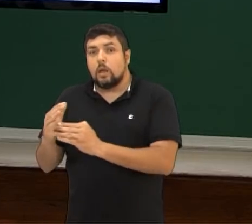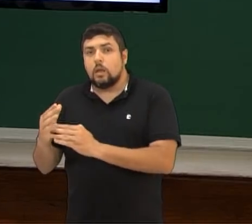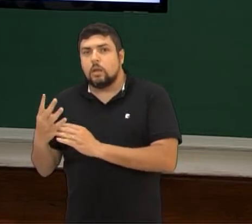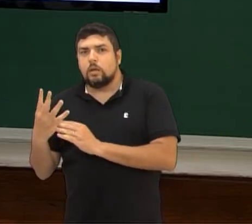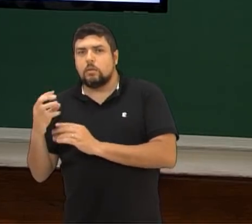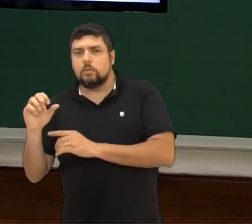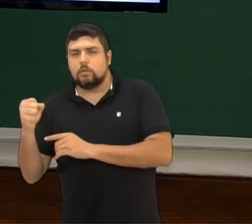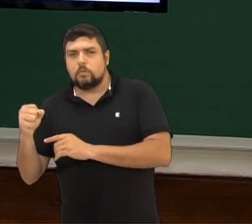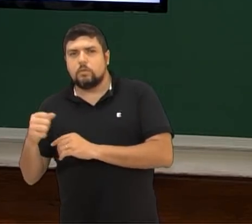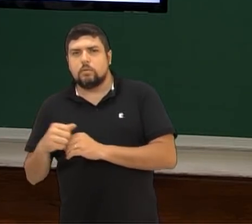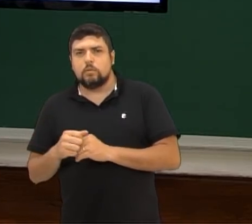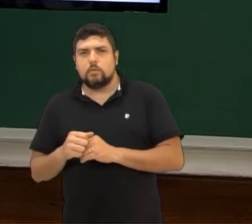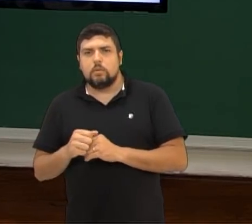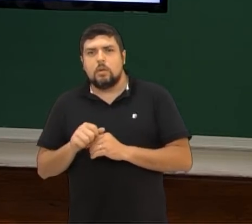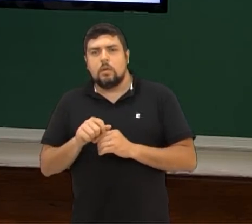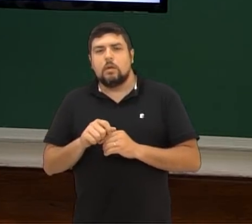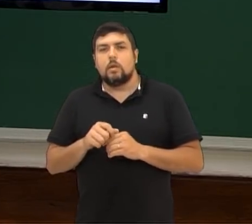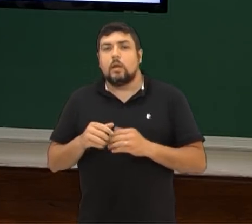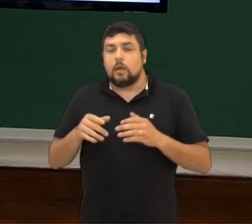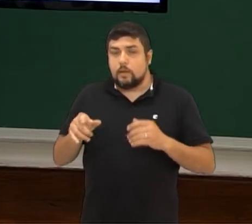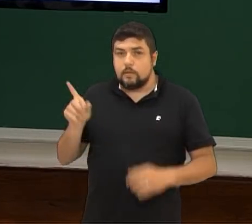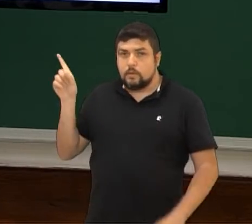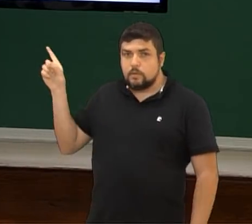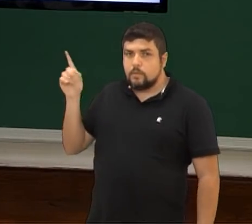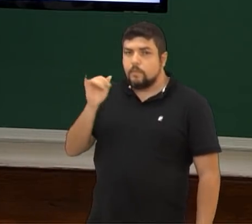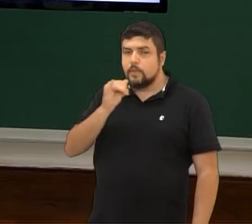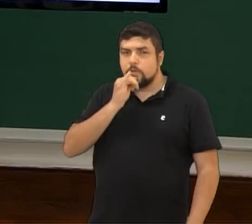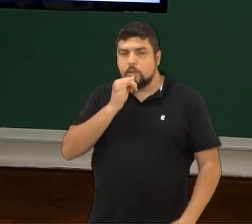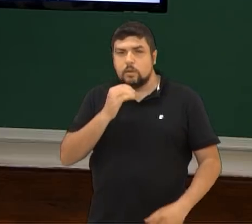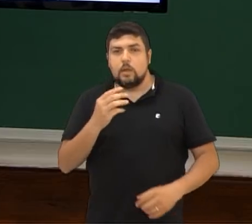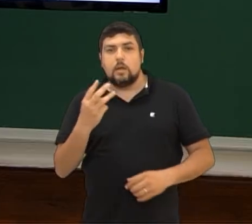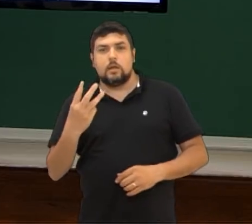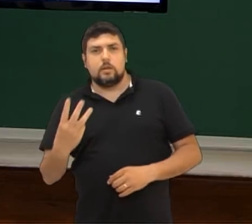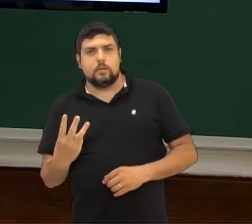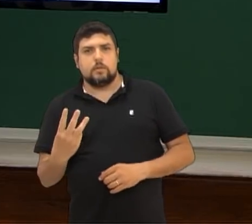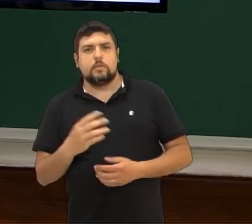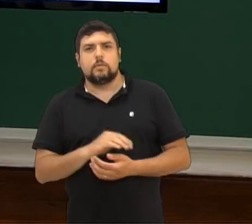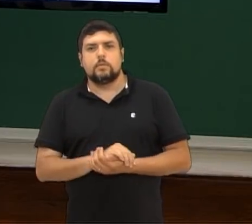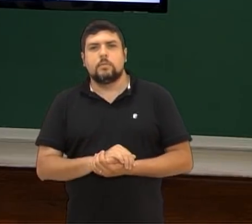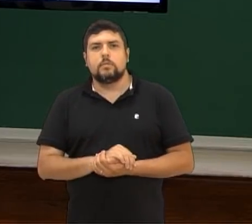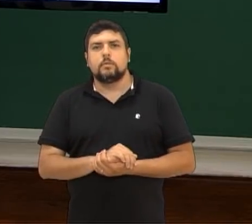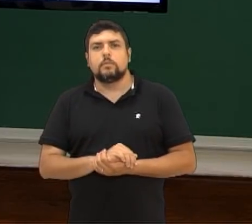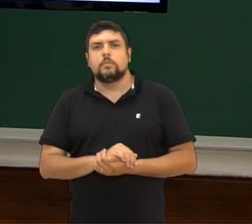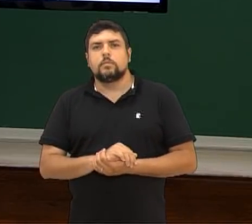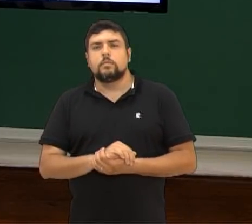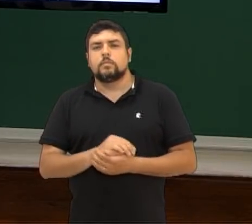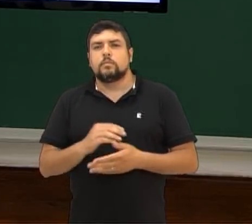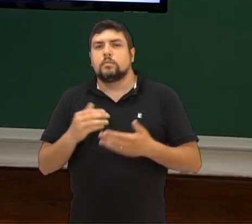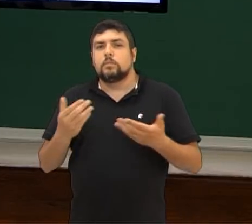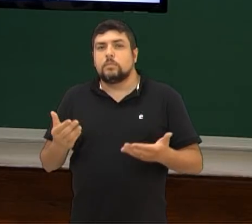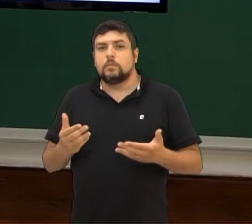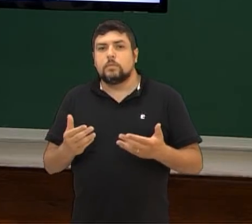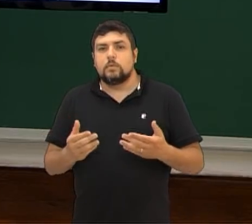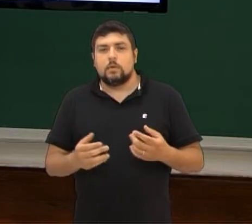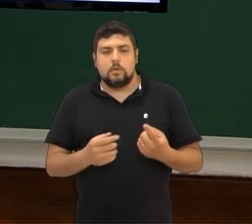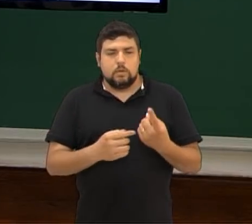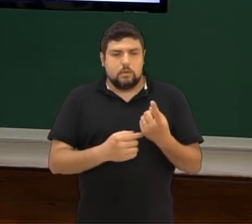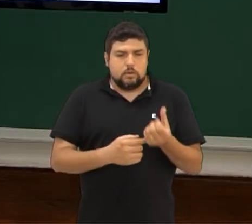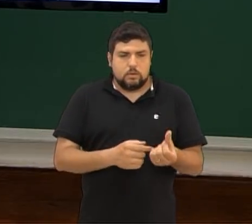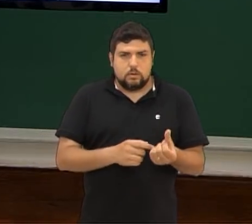3. Se você identificou o valor 3 dá 48, você deve estar se perguntando, como